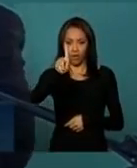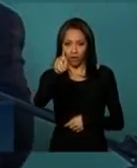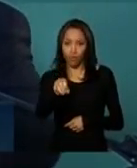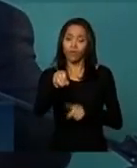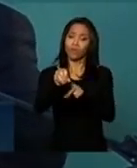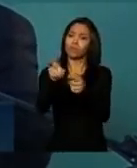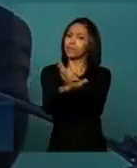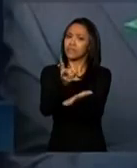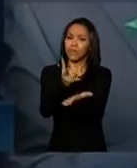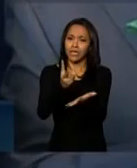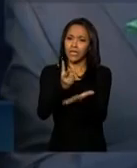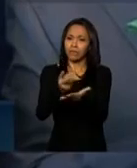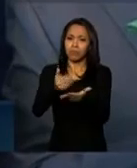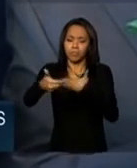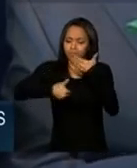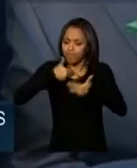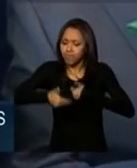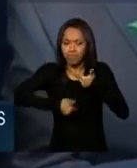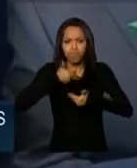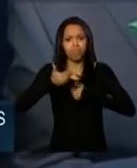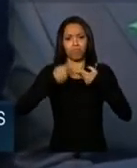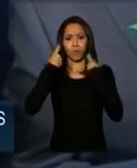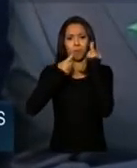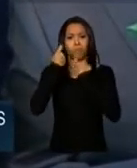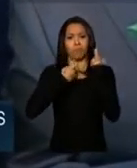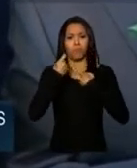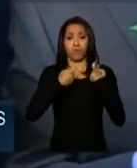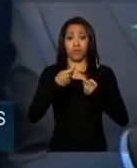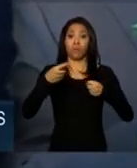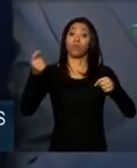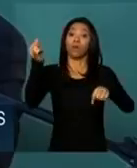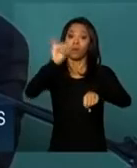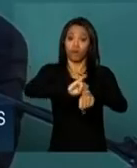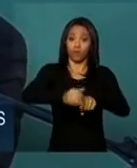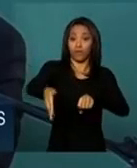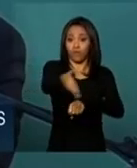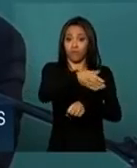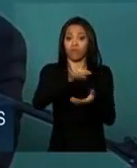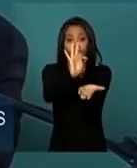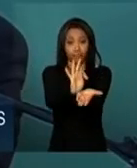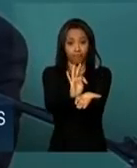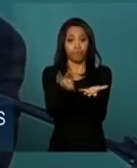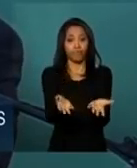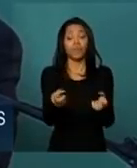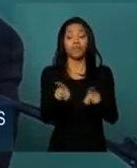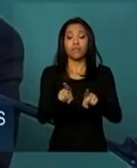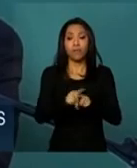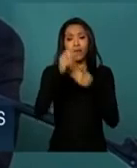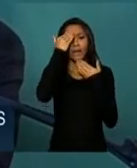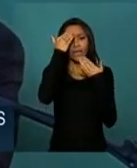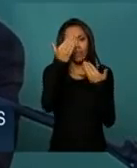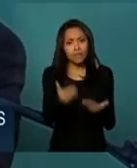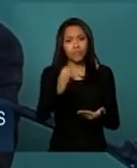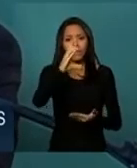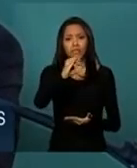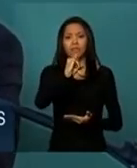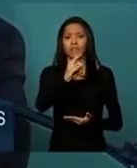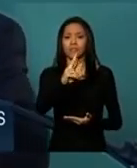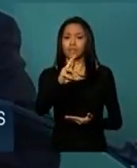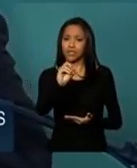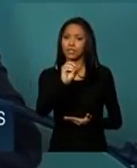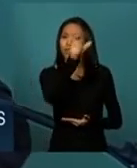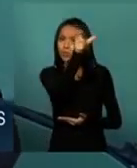extremamente receptivo às demandas da cidade de Teresina, e um agradecimento todo especial ao senador Ciro Nogueira, que em todos os